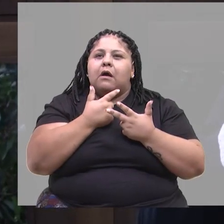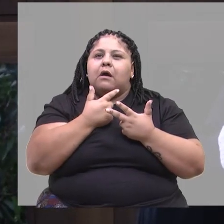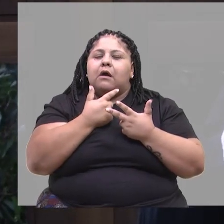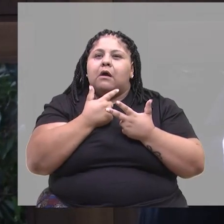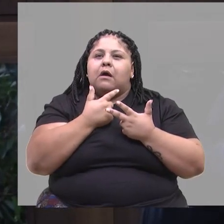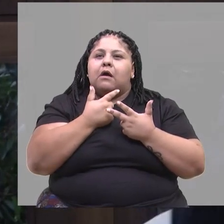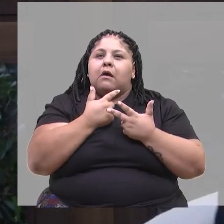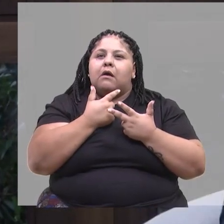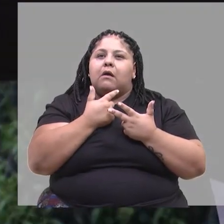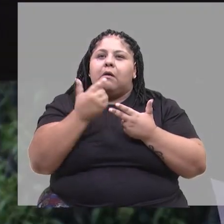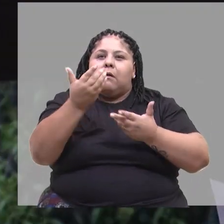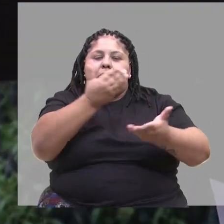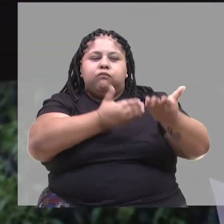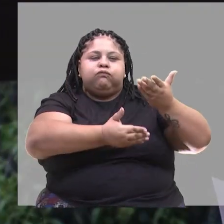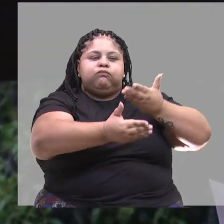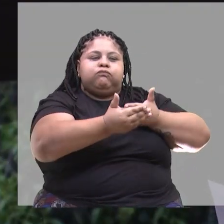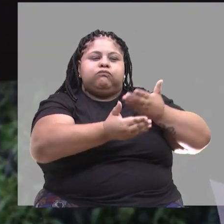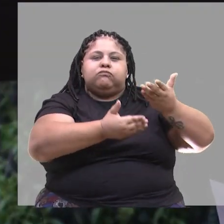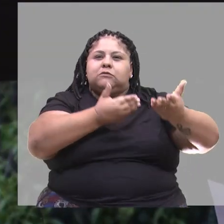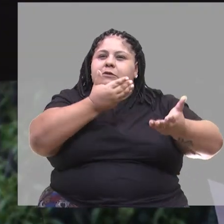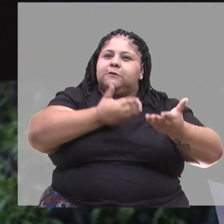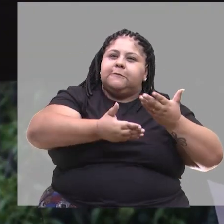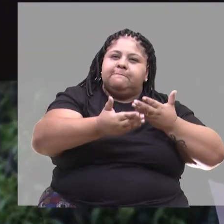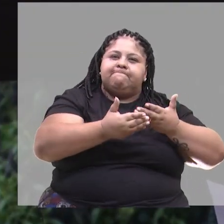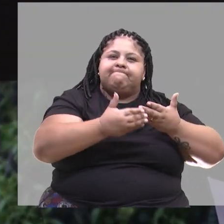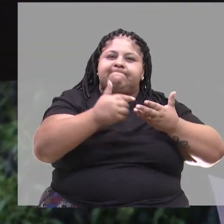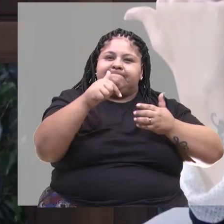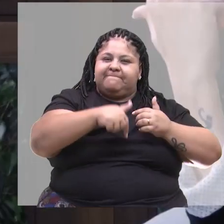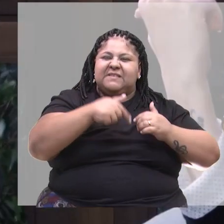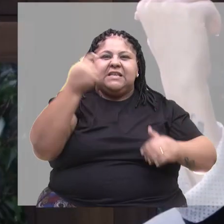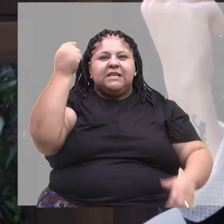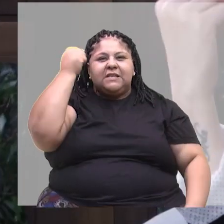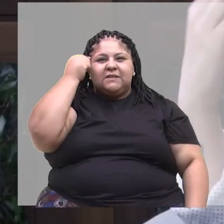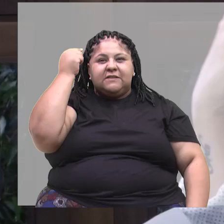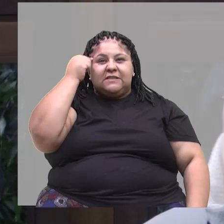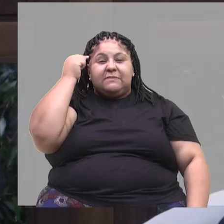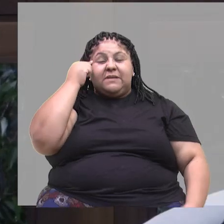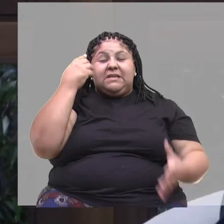da mediação, contou a historinha da Martina, e eu fiquei pensando, essa mãe exausta,